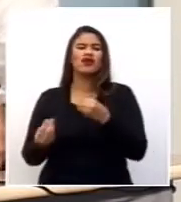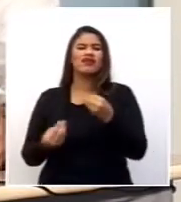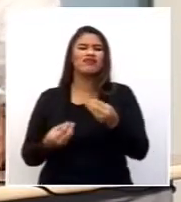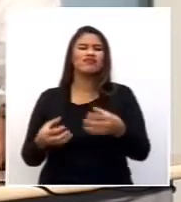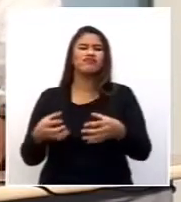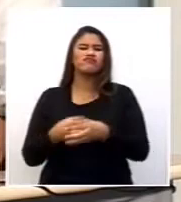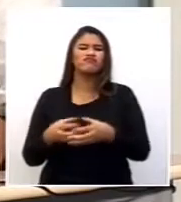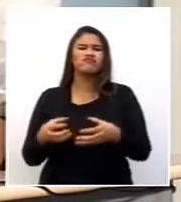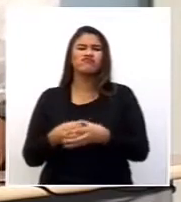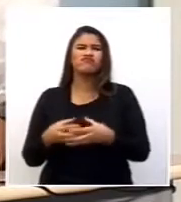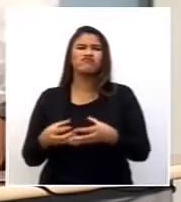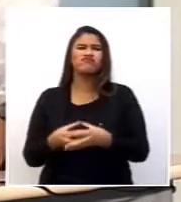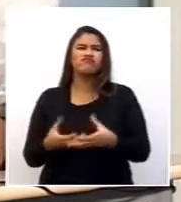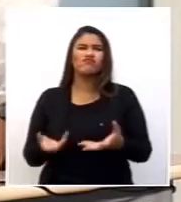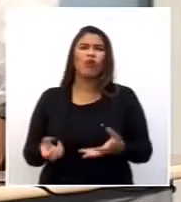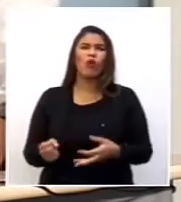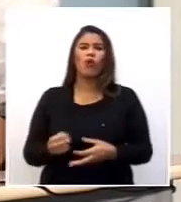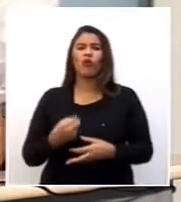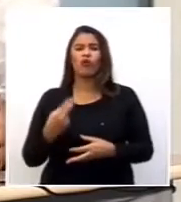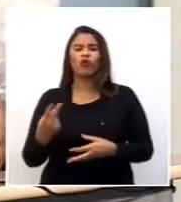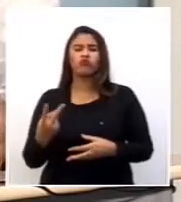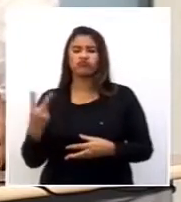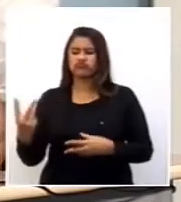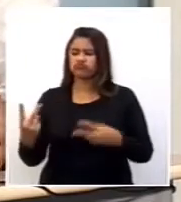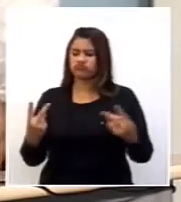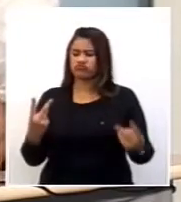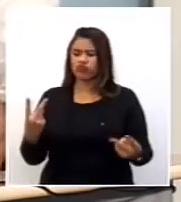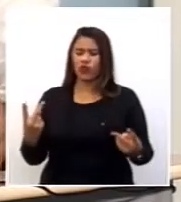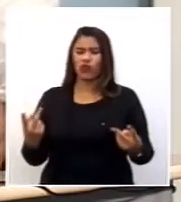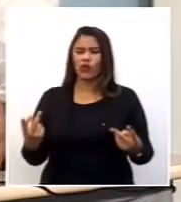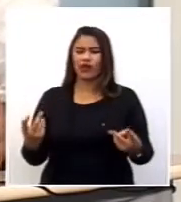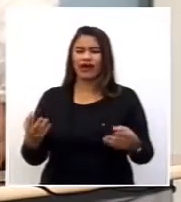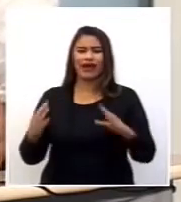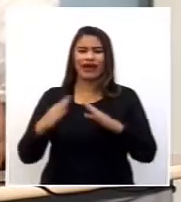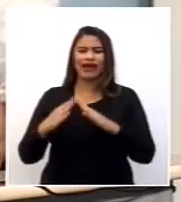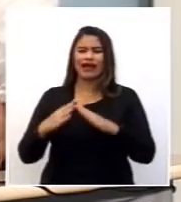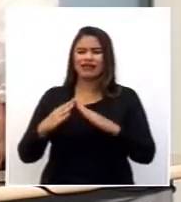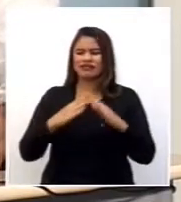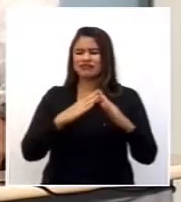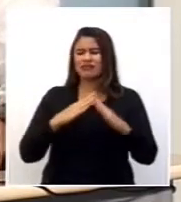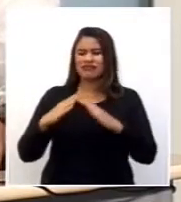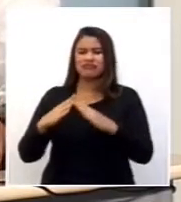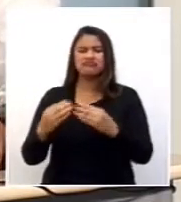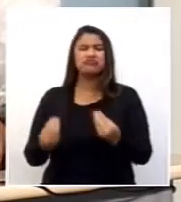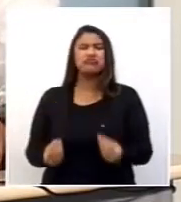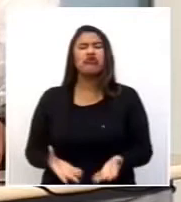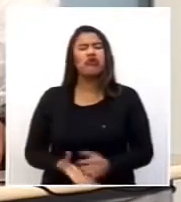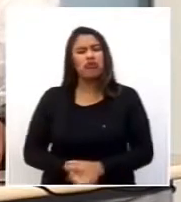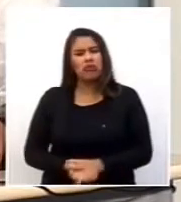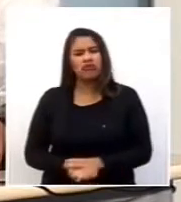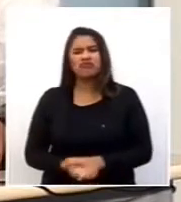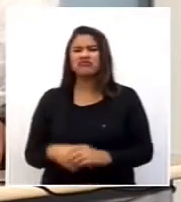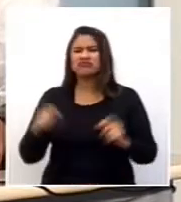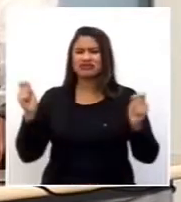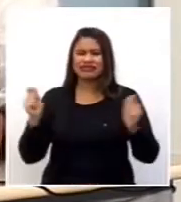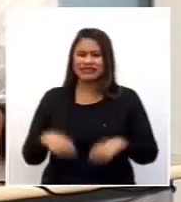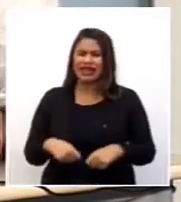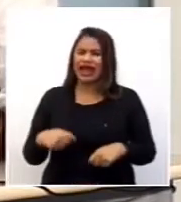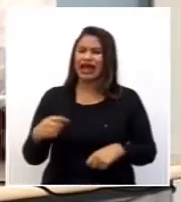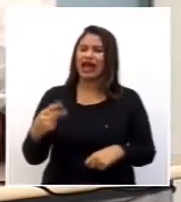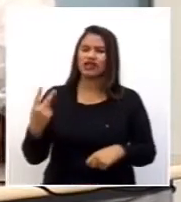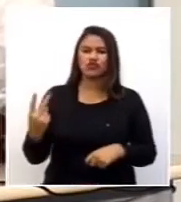grupos ou em duplas? Como é que a gente faz isso? Será que nesse momento é viável apenas